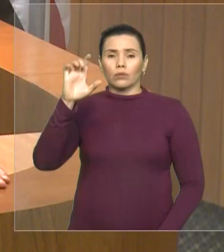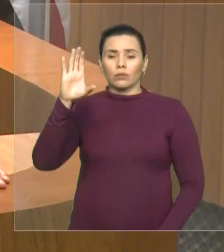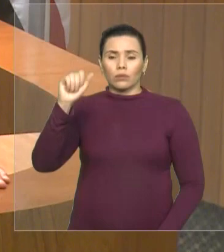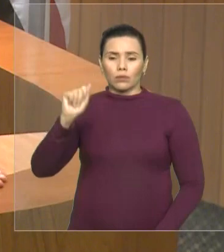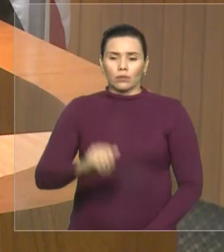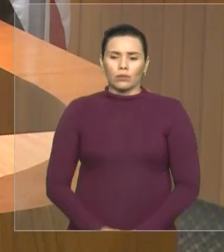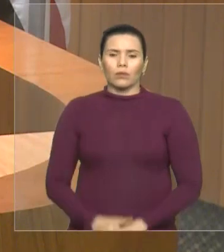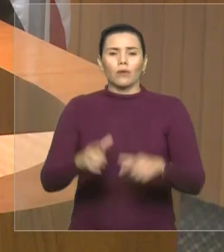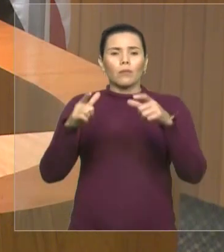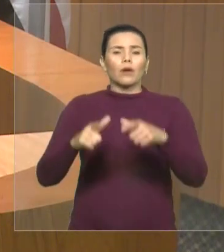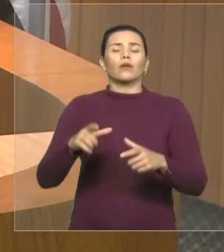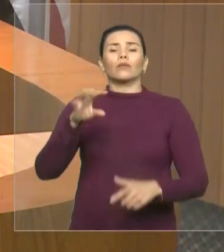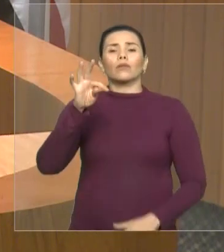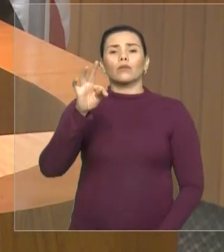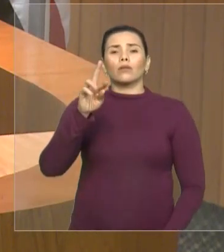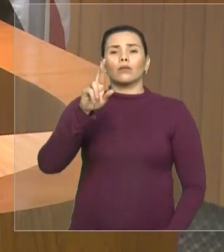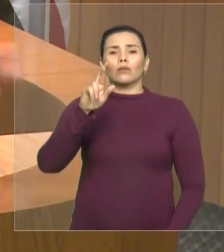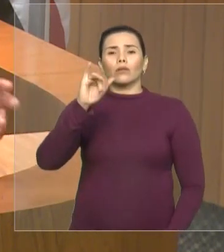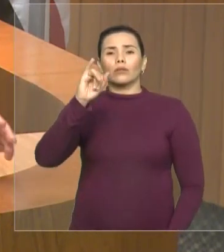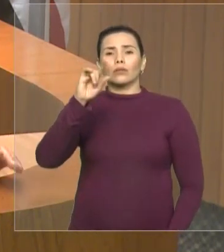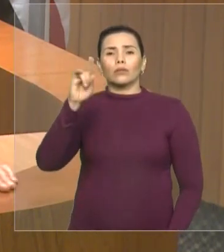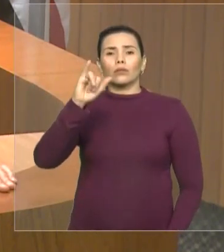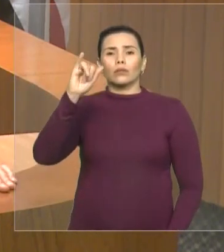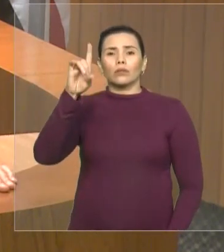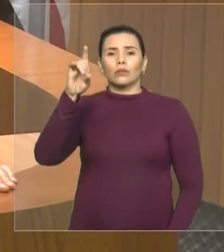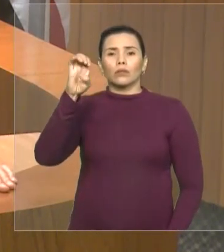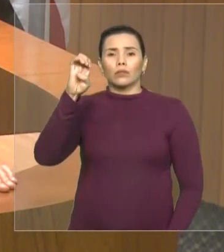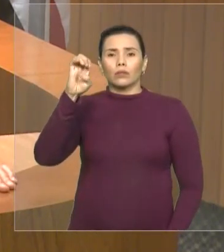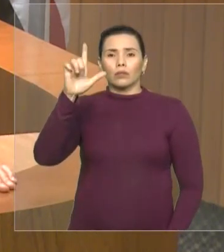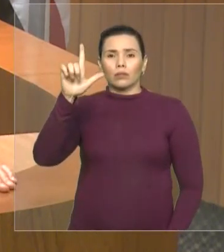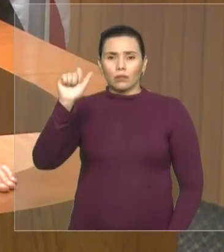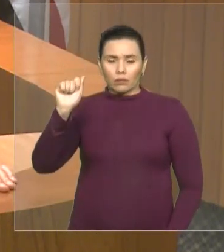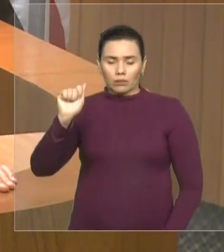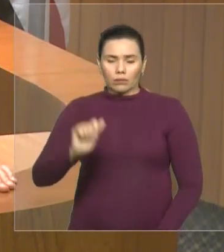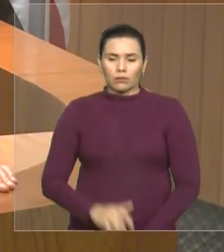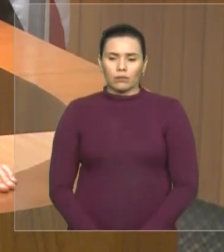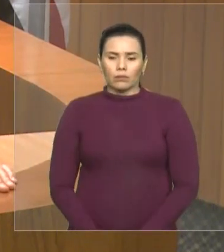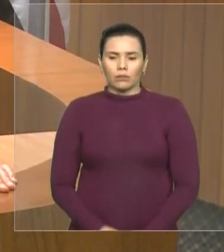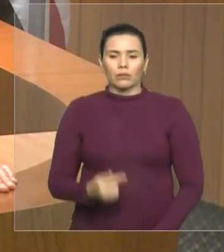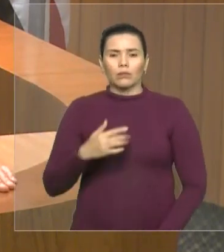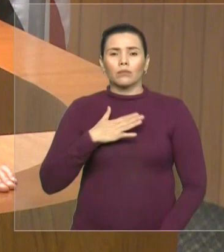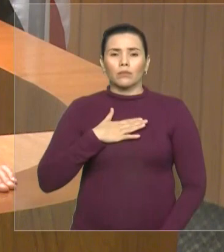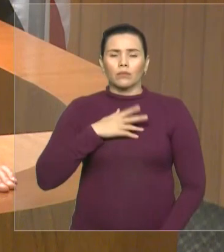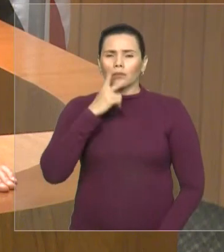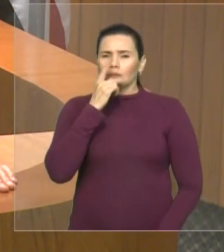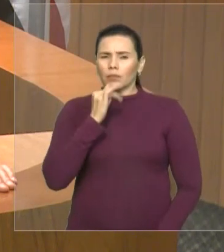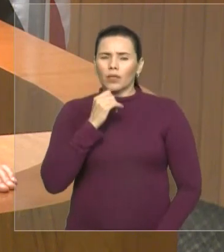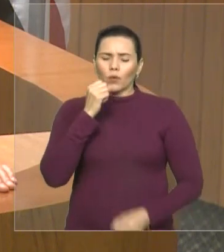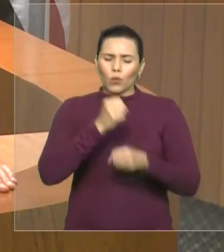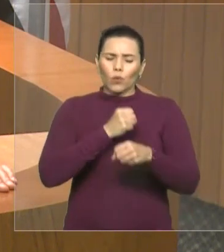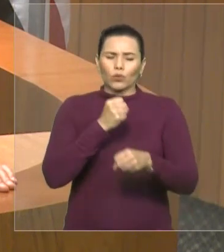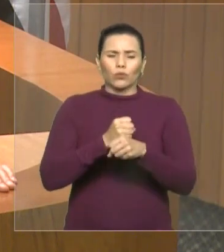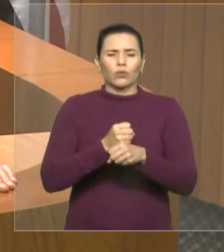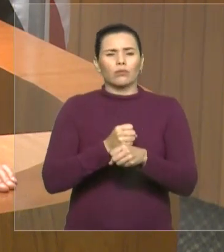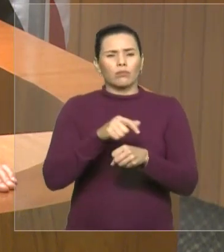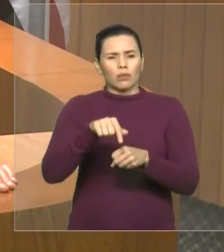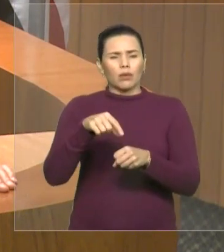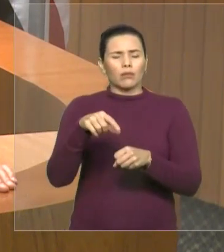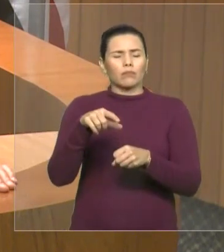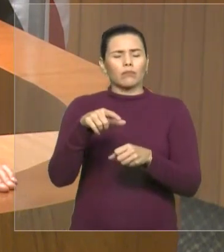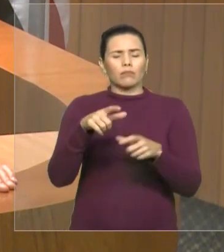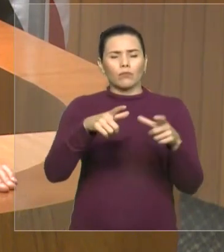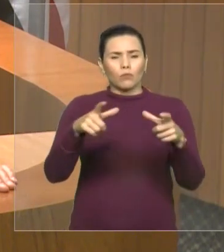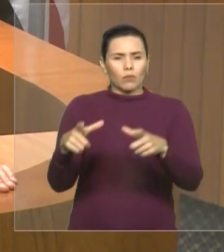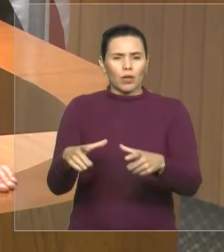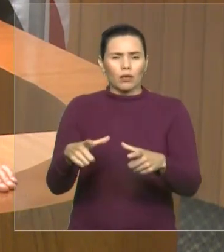da Trisdela, que são pequenos bairros dentro de um grande bairro, onde meu pai construiu, fez todo aquele bairro, calçou, mas era uma obra